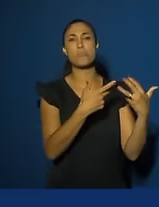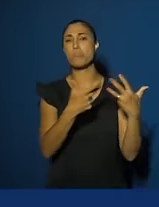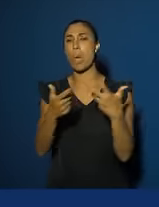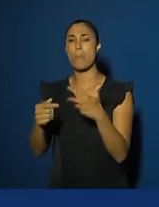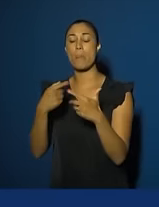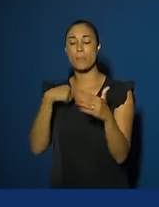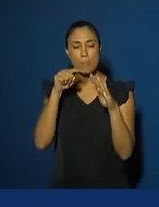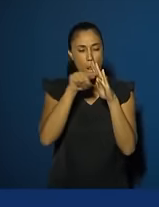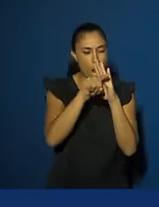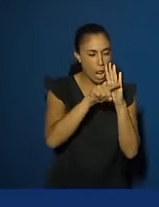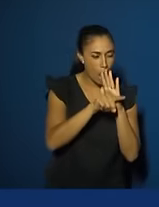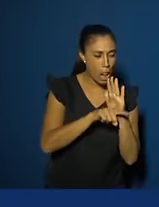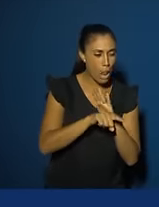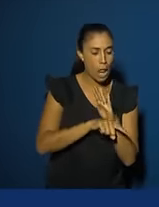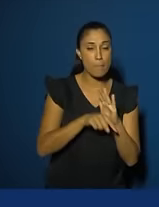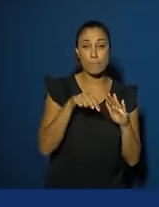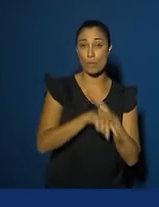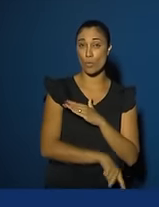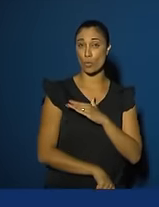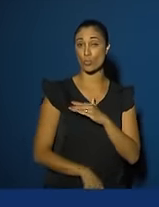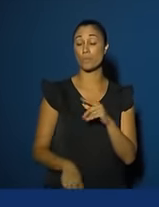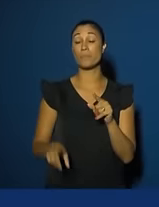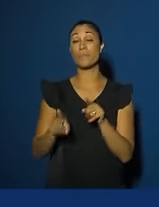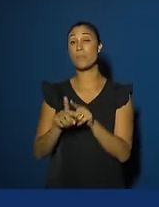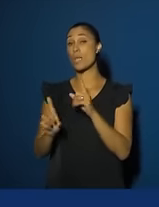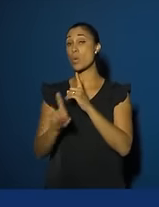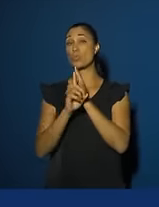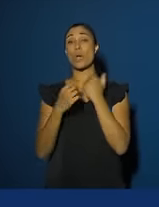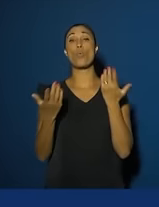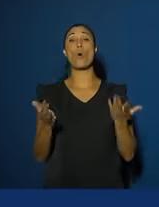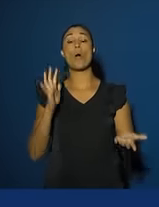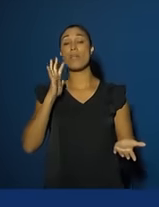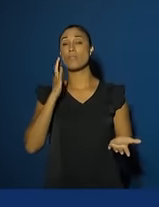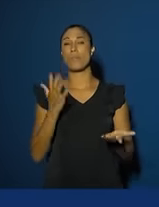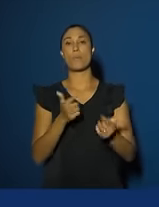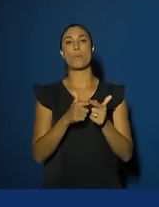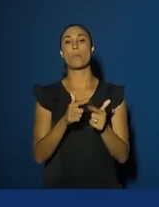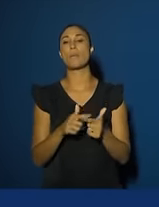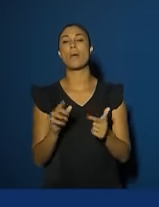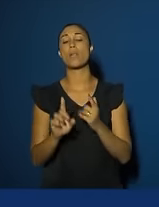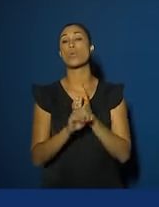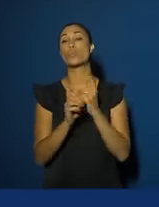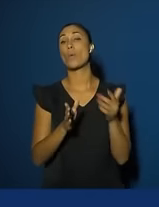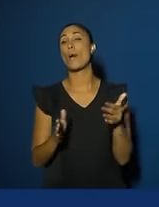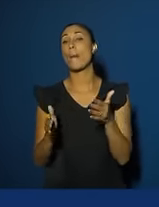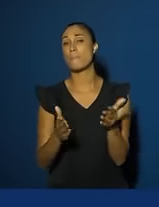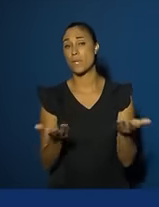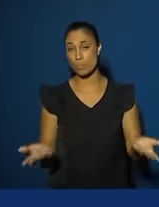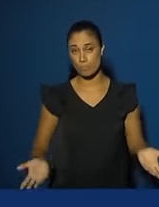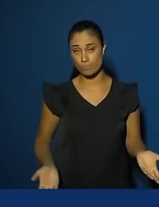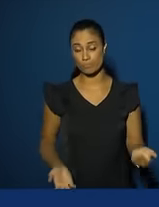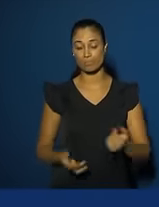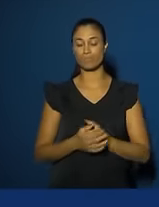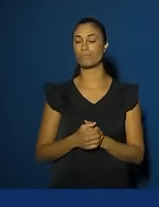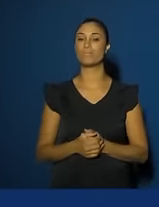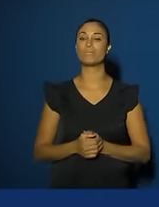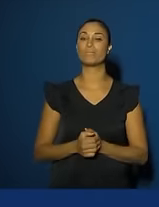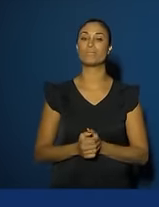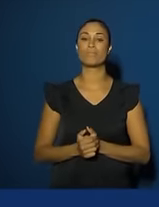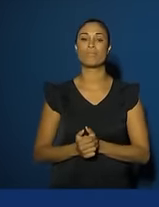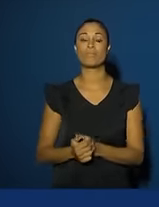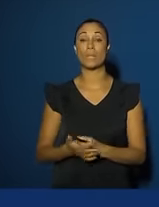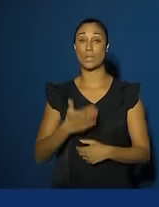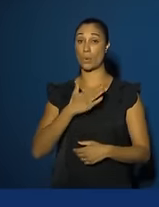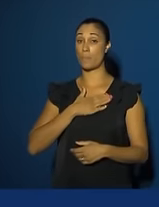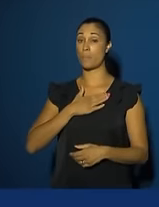se debruçar sobre o assunto e encontrar o caminho encontrar o caminho então a minha o meu